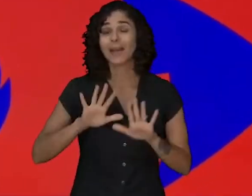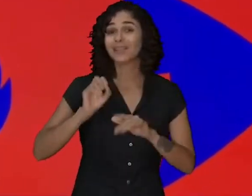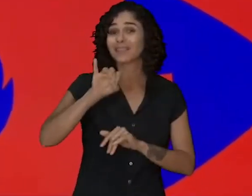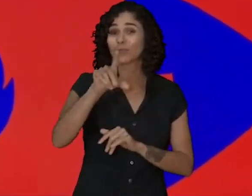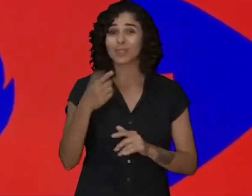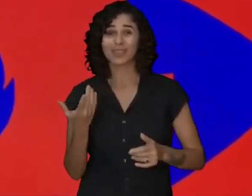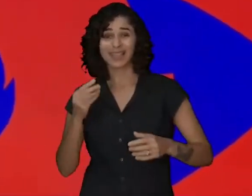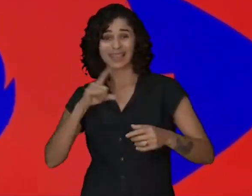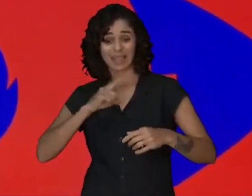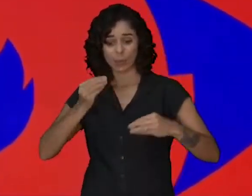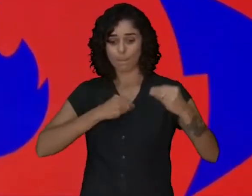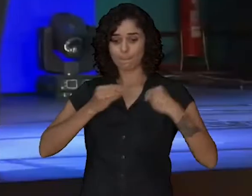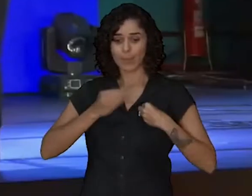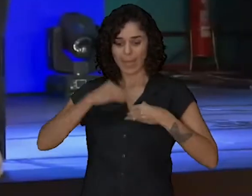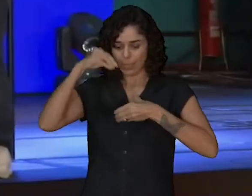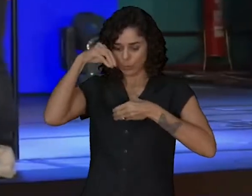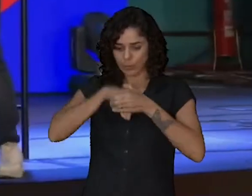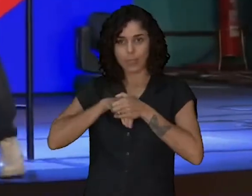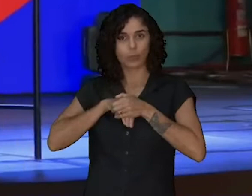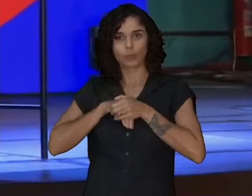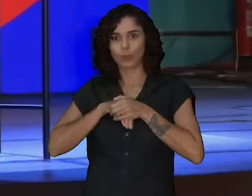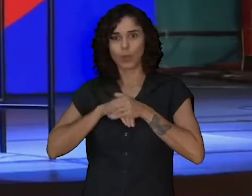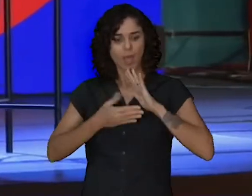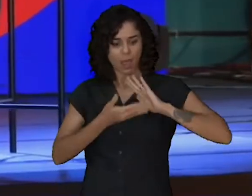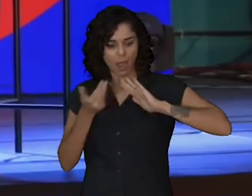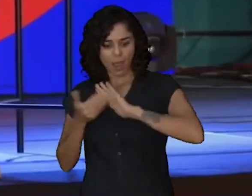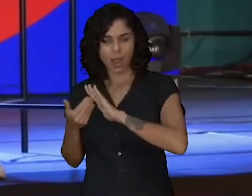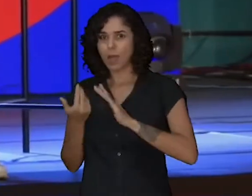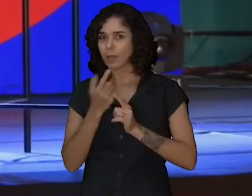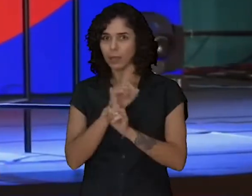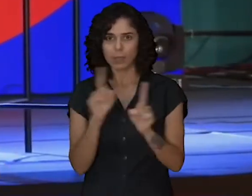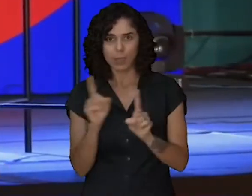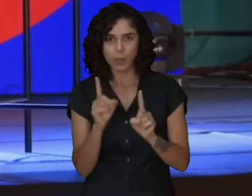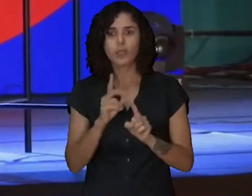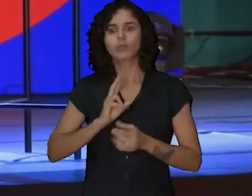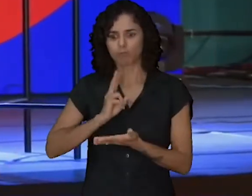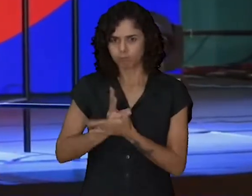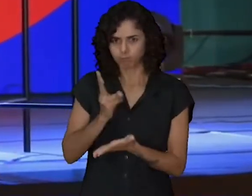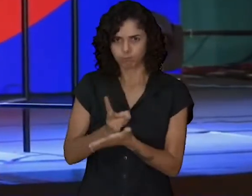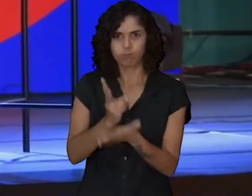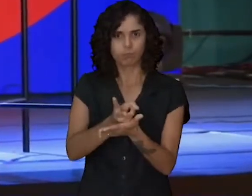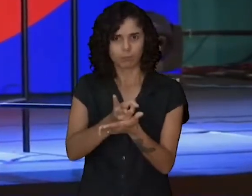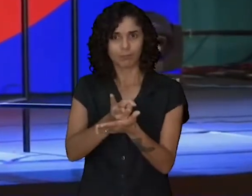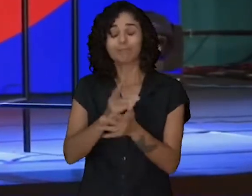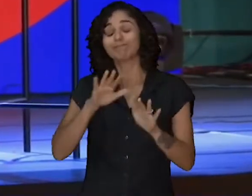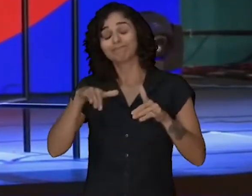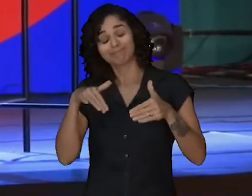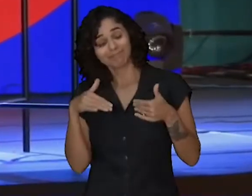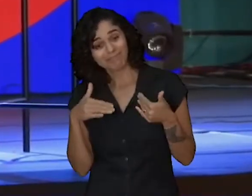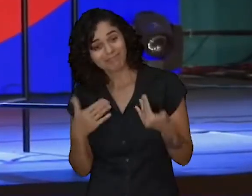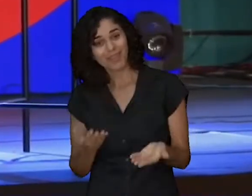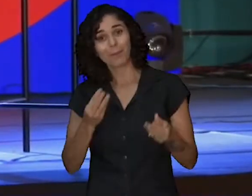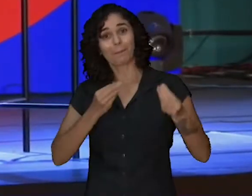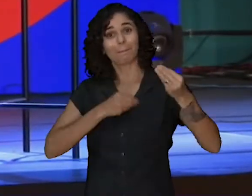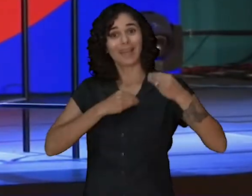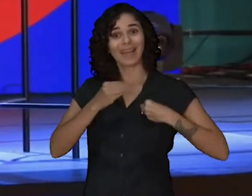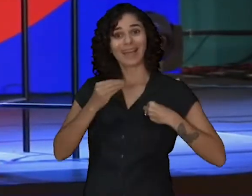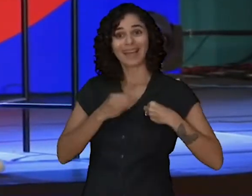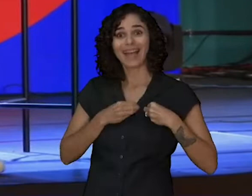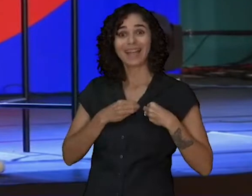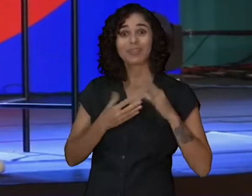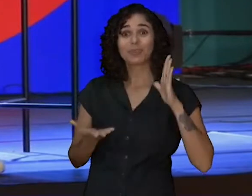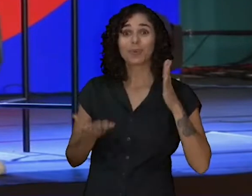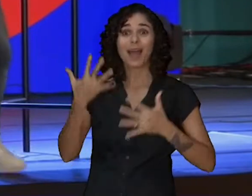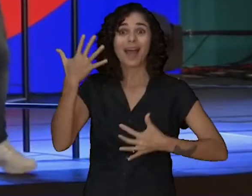não sai, esse pecado, ele tira de você o foco, e